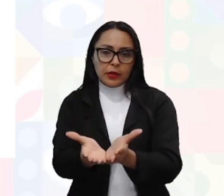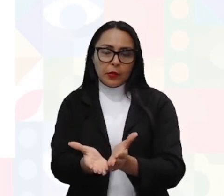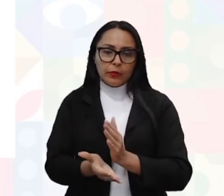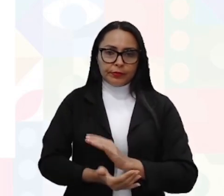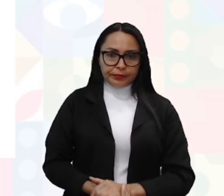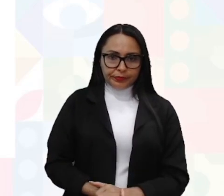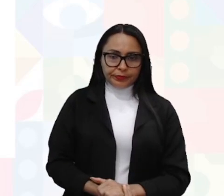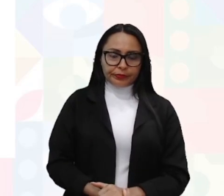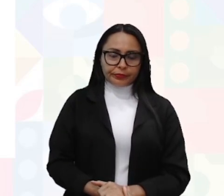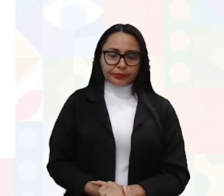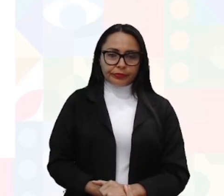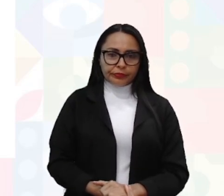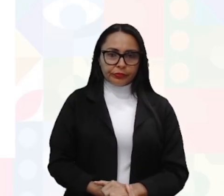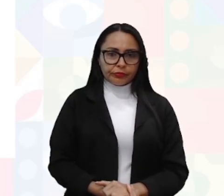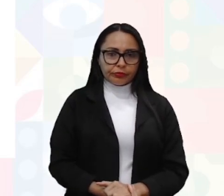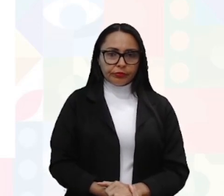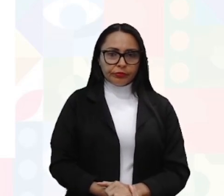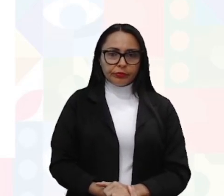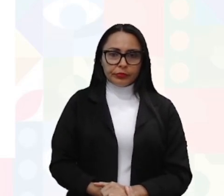marítimo.